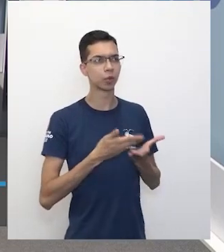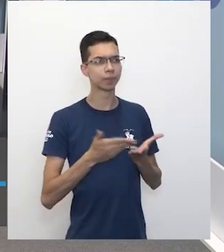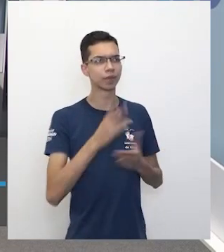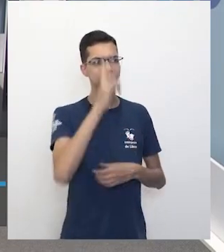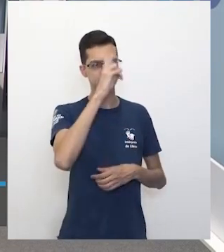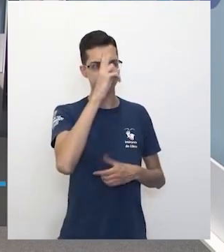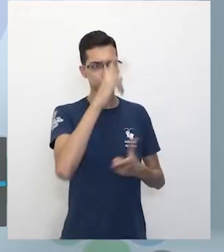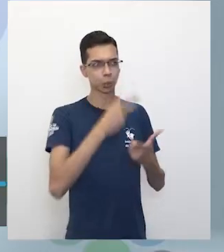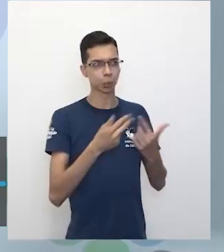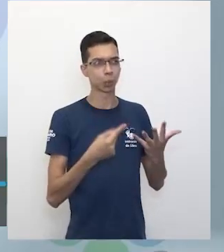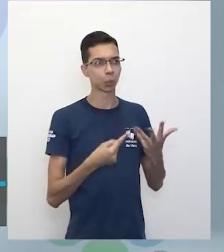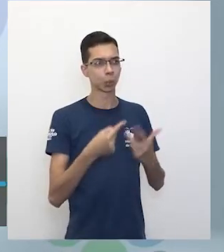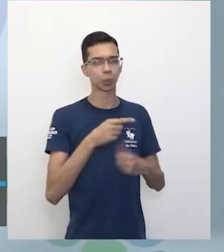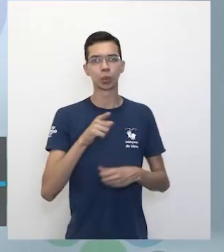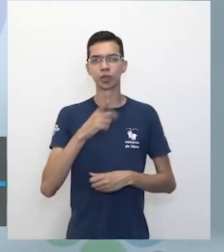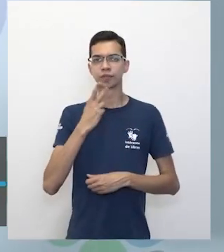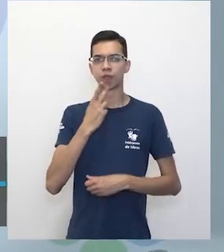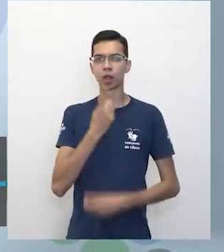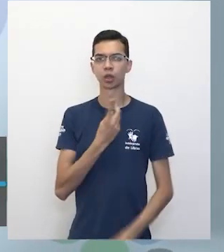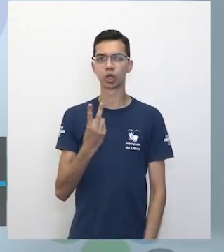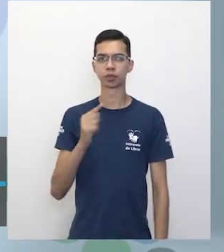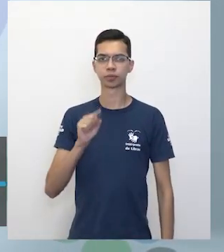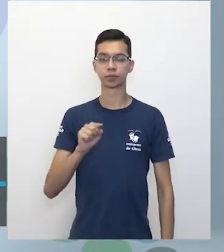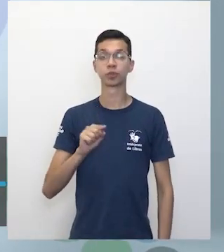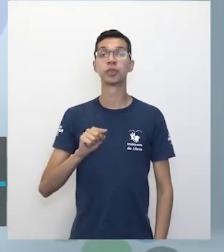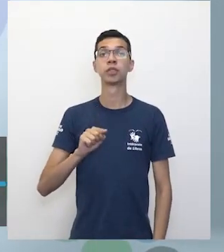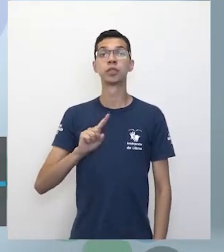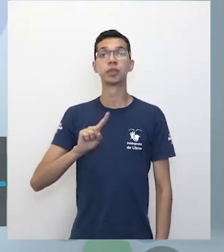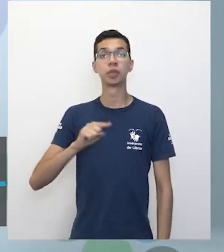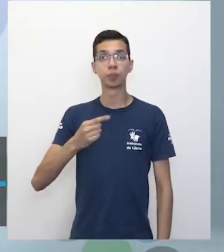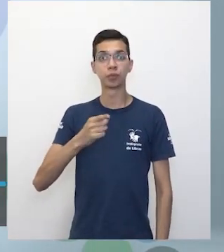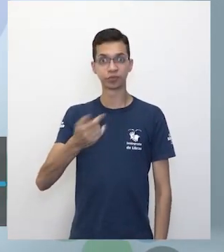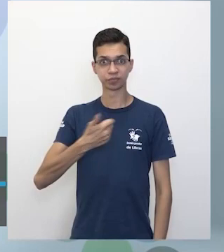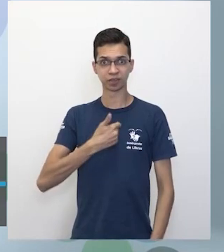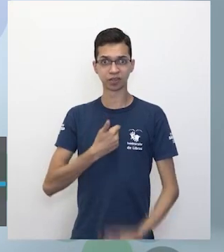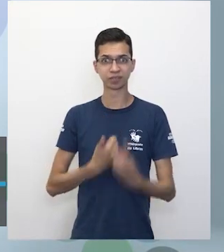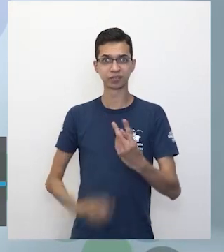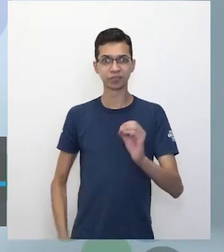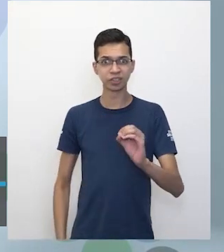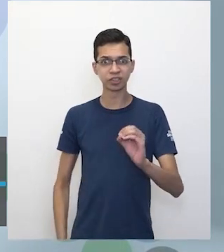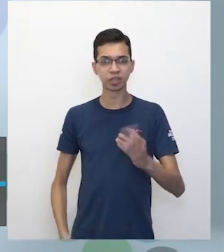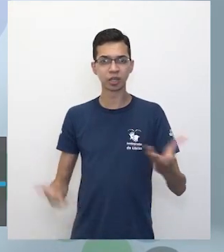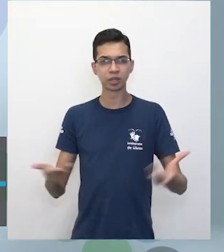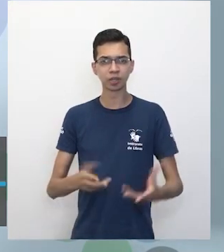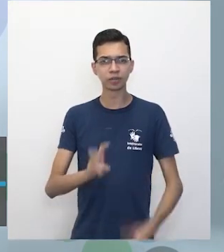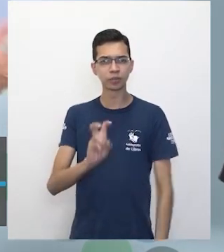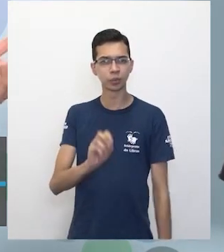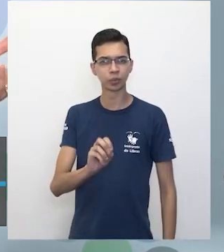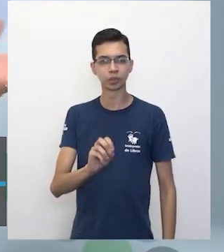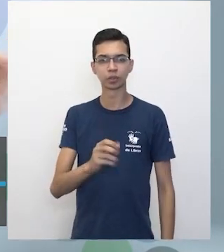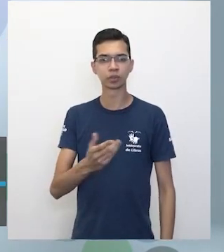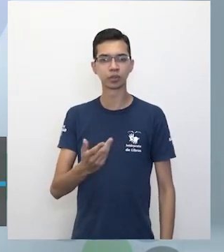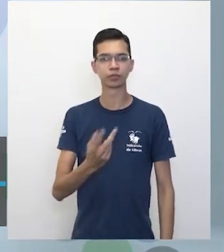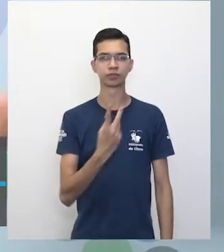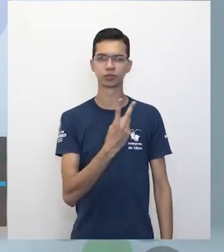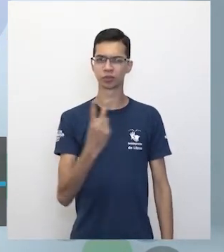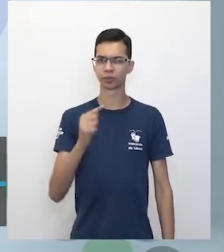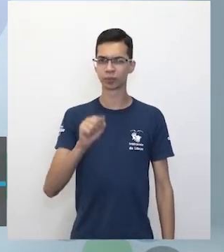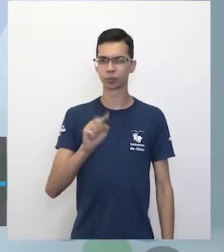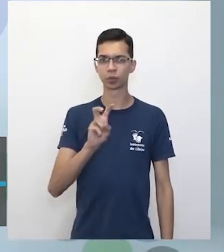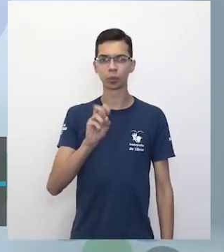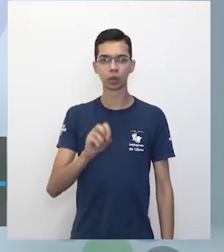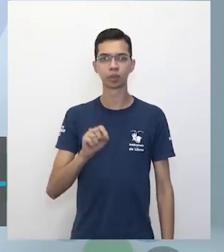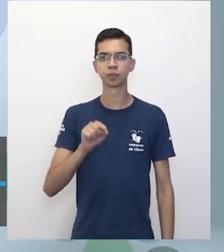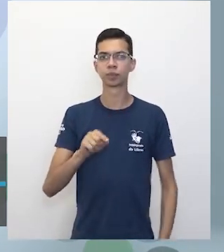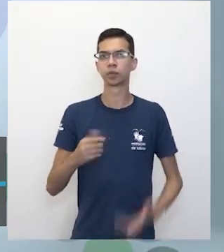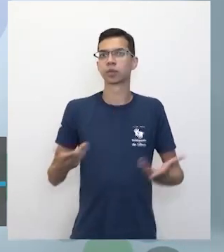toda falando, olha, não, 12 mil. Aí depois vem com 20 mil, e agora vem com 22 mil, não, 50 mil. Daqui a